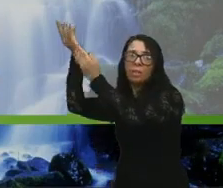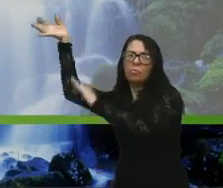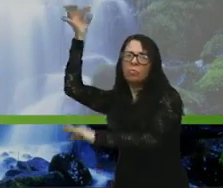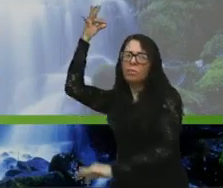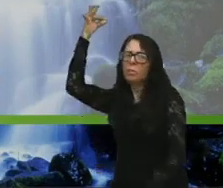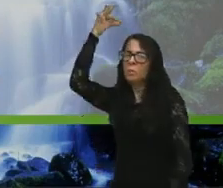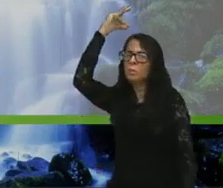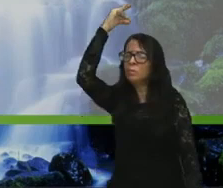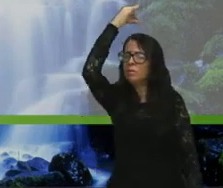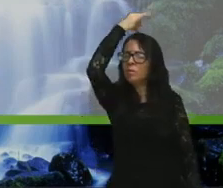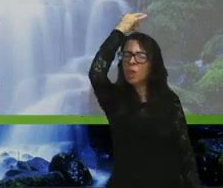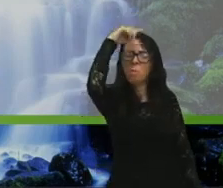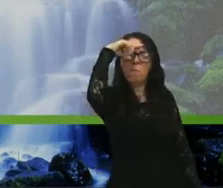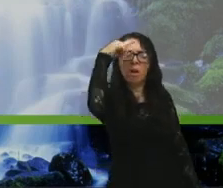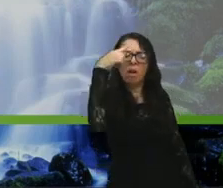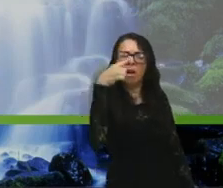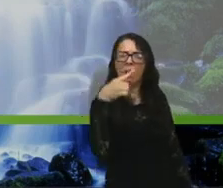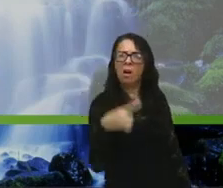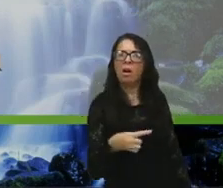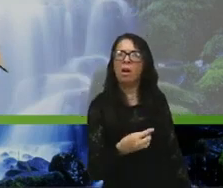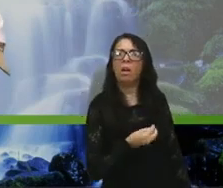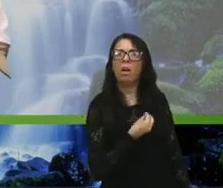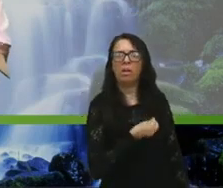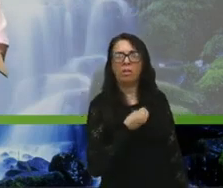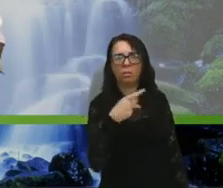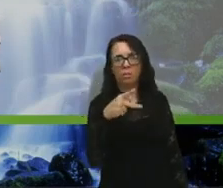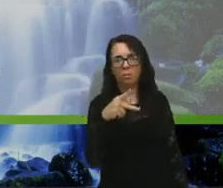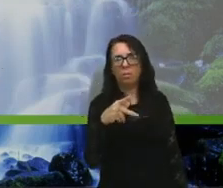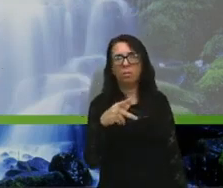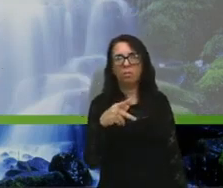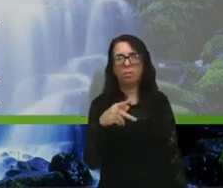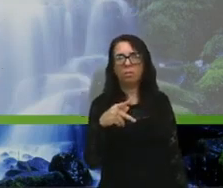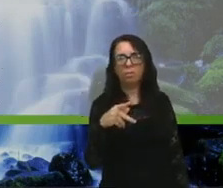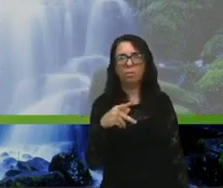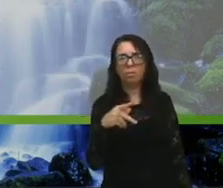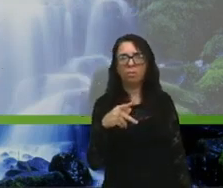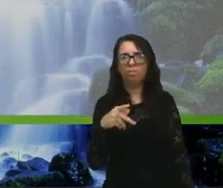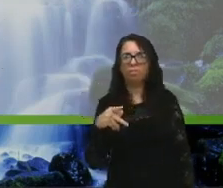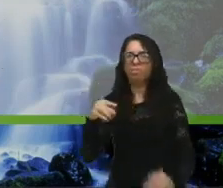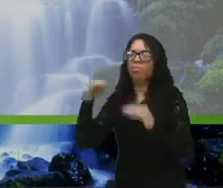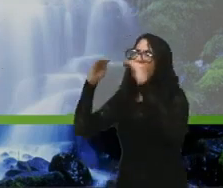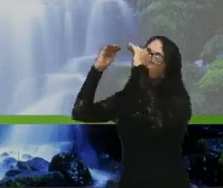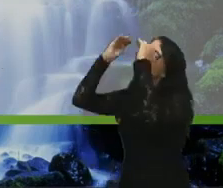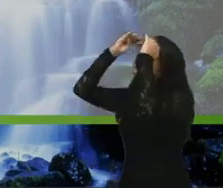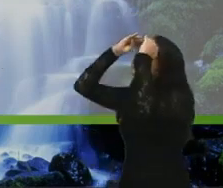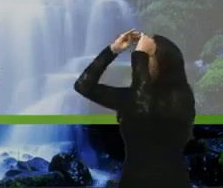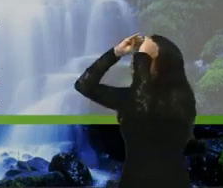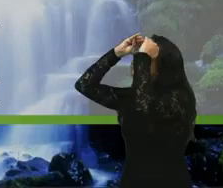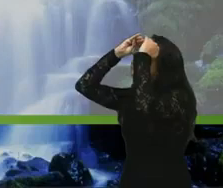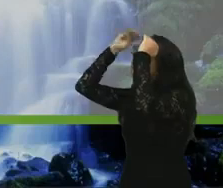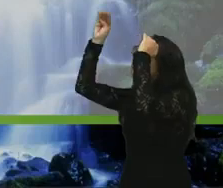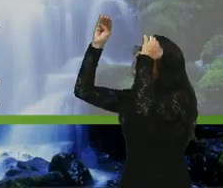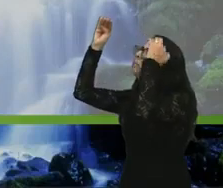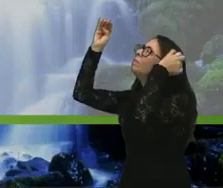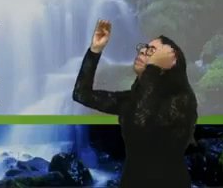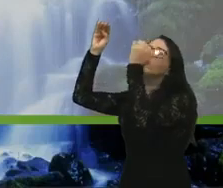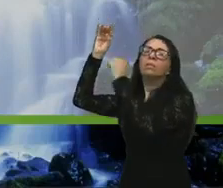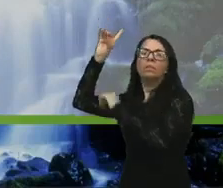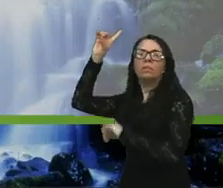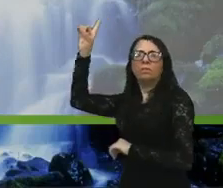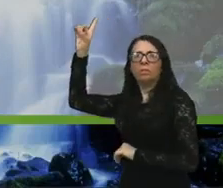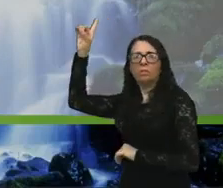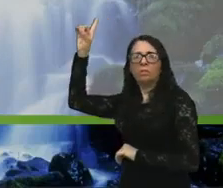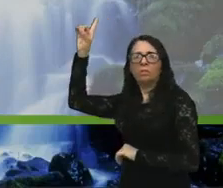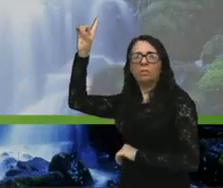ao Espírito Santo e peça, ore, para que o Espírito